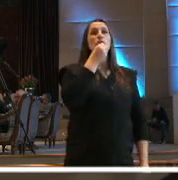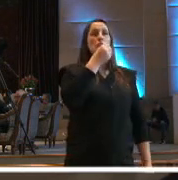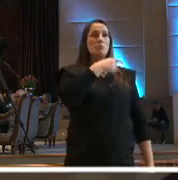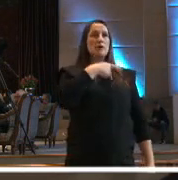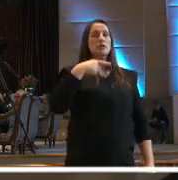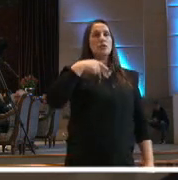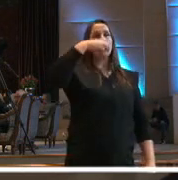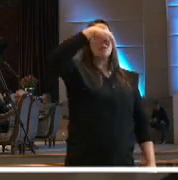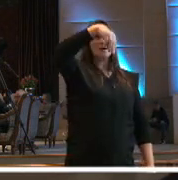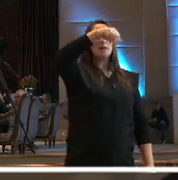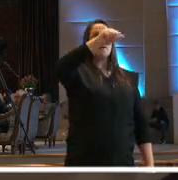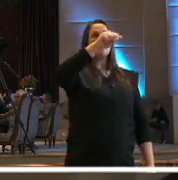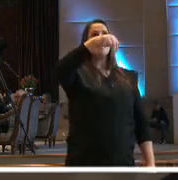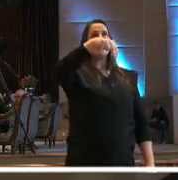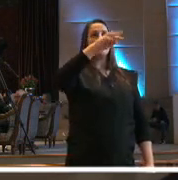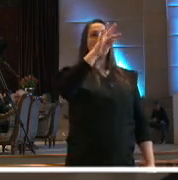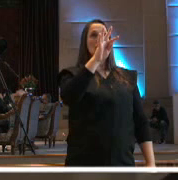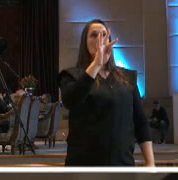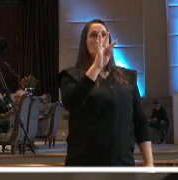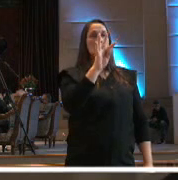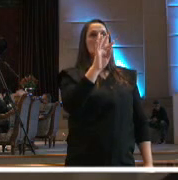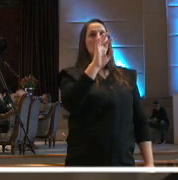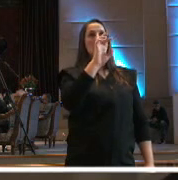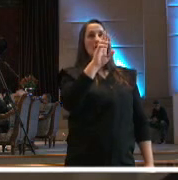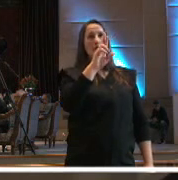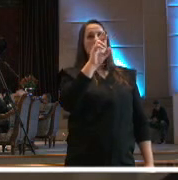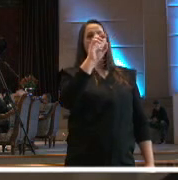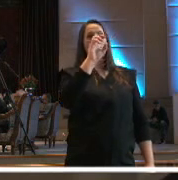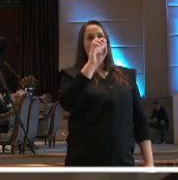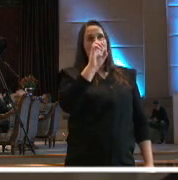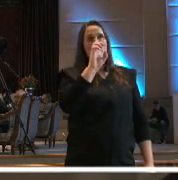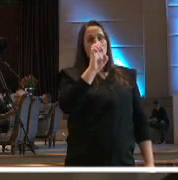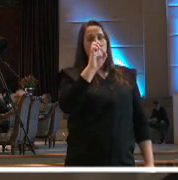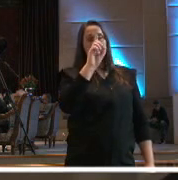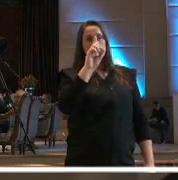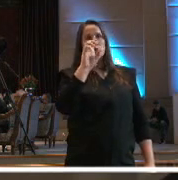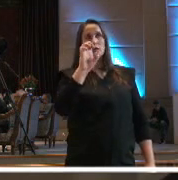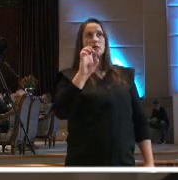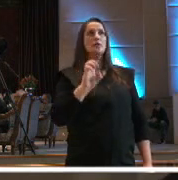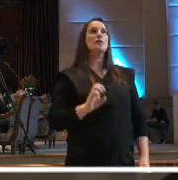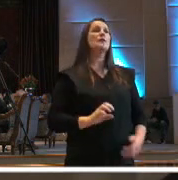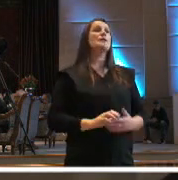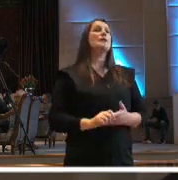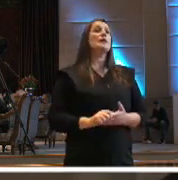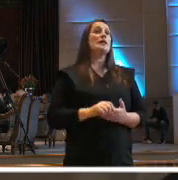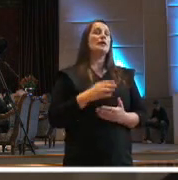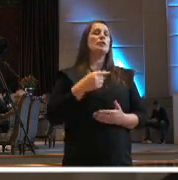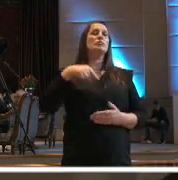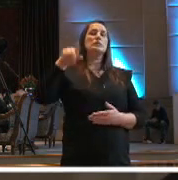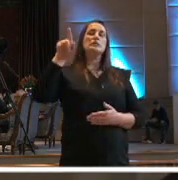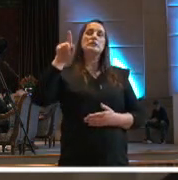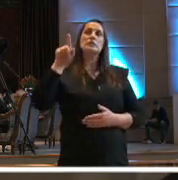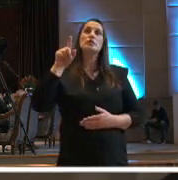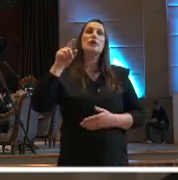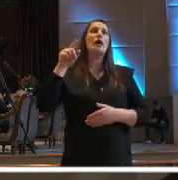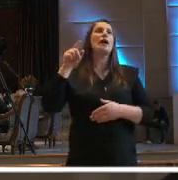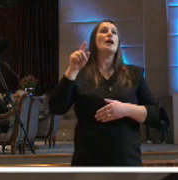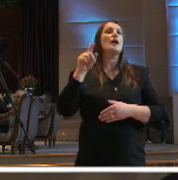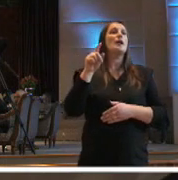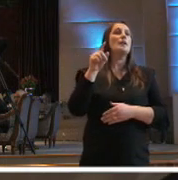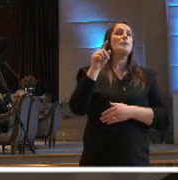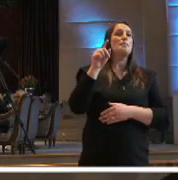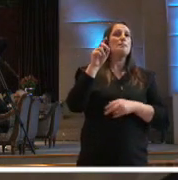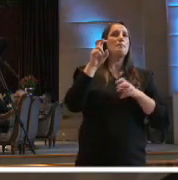E naquele dia que eu estava saindo de lá, eu fui para o Parque Barigui, porque eu